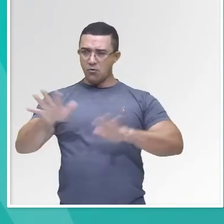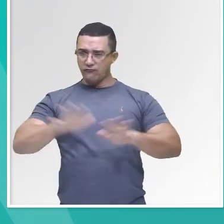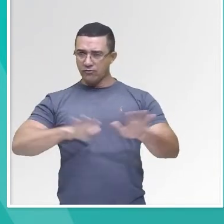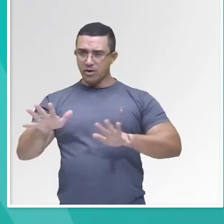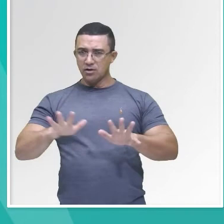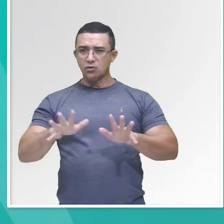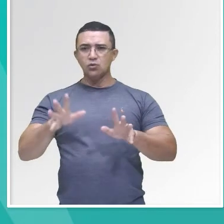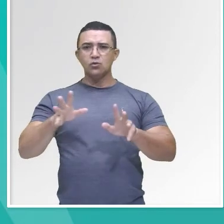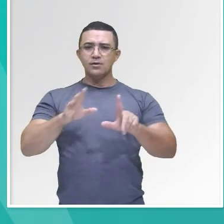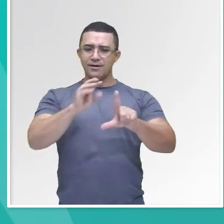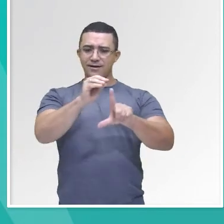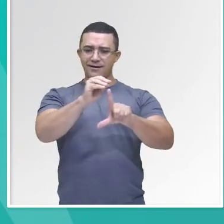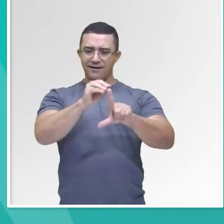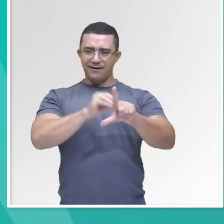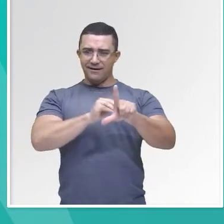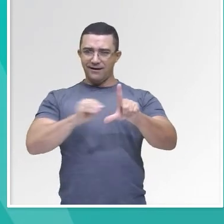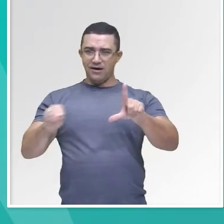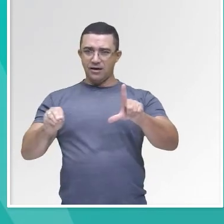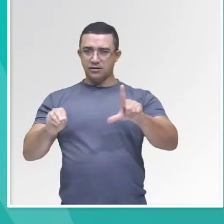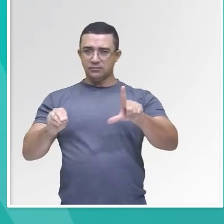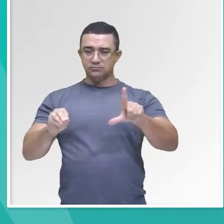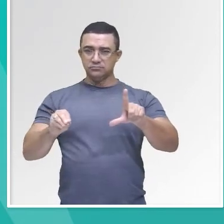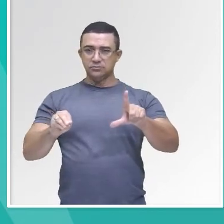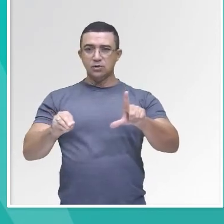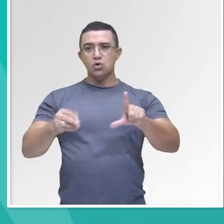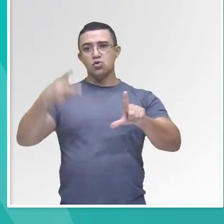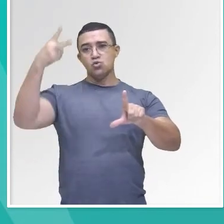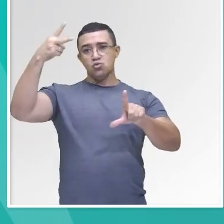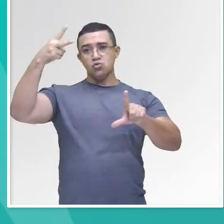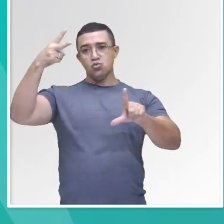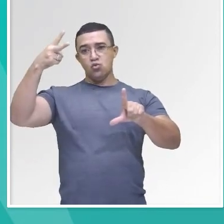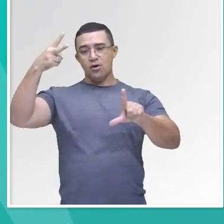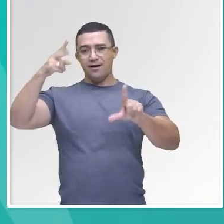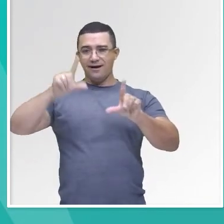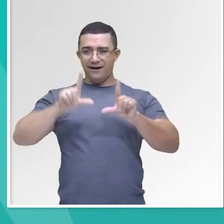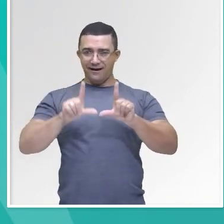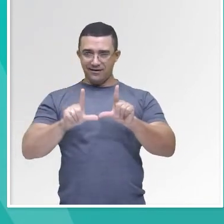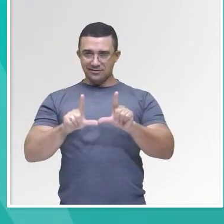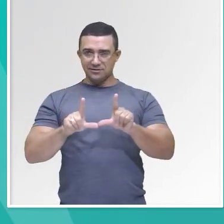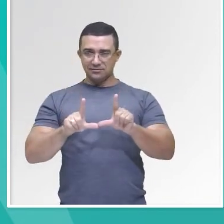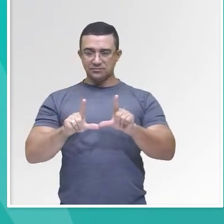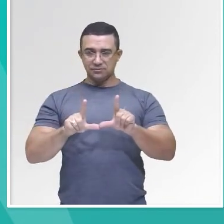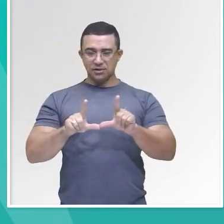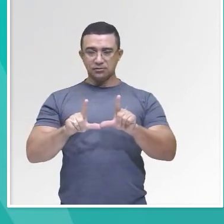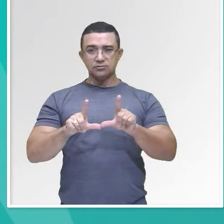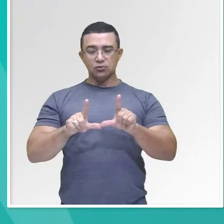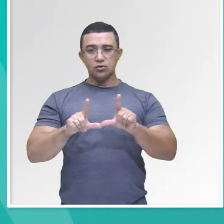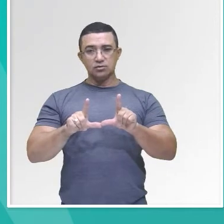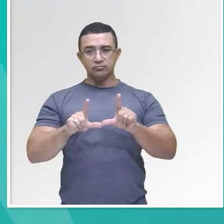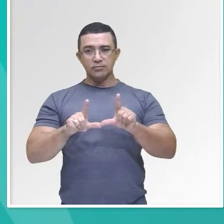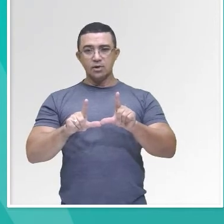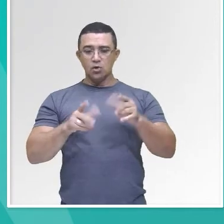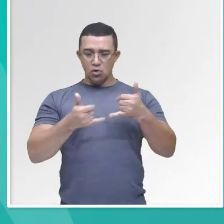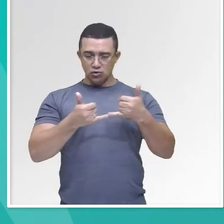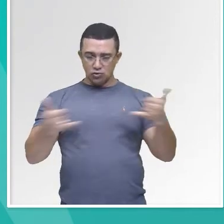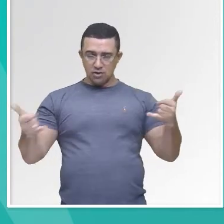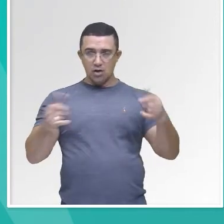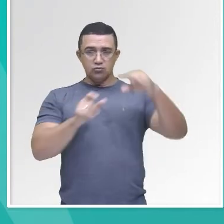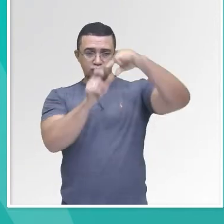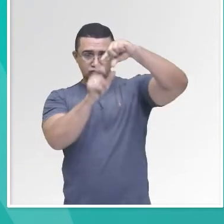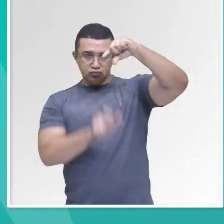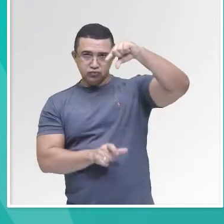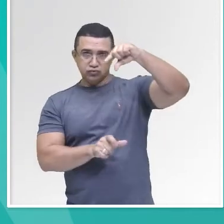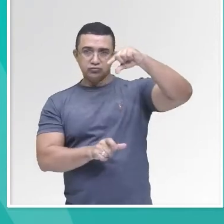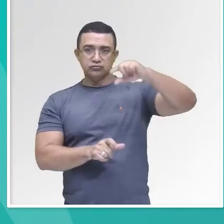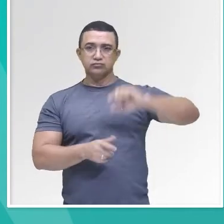forma da letra L, movendo-se duas casas horizontais e uma vertical, ou